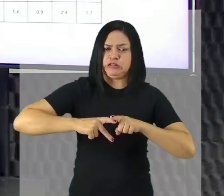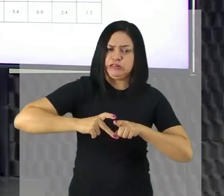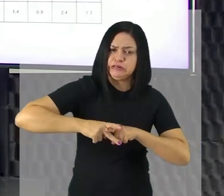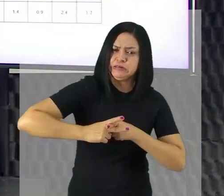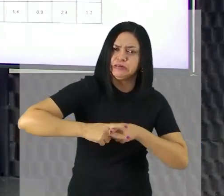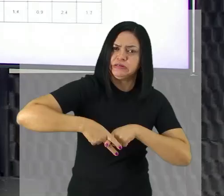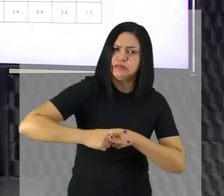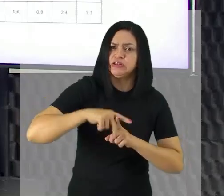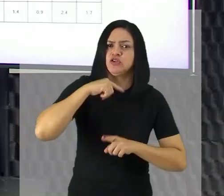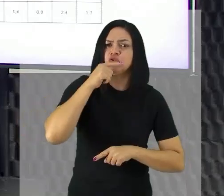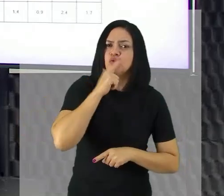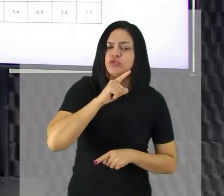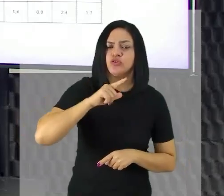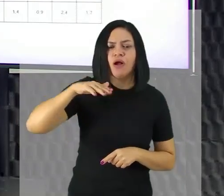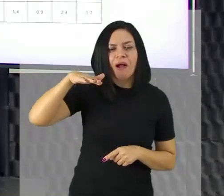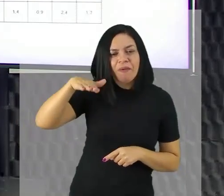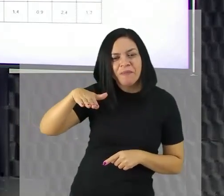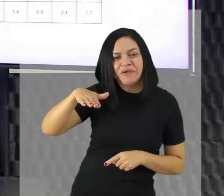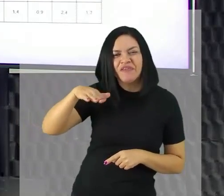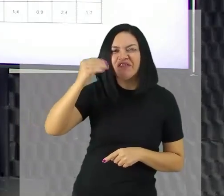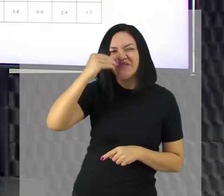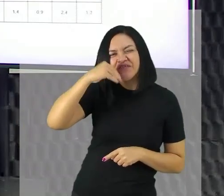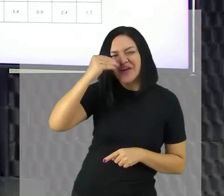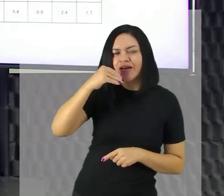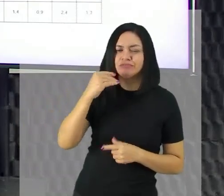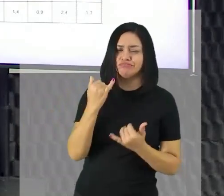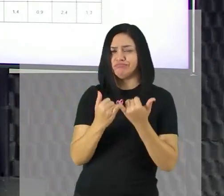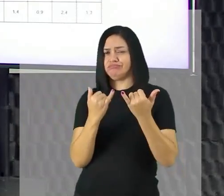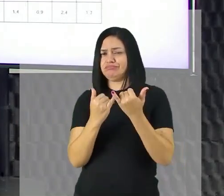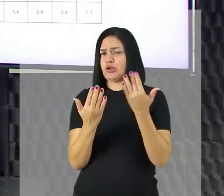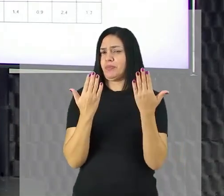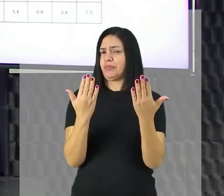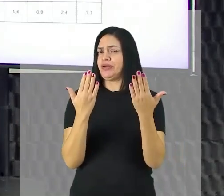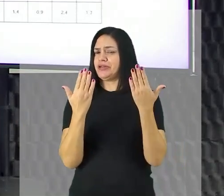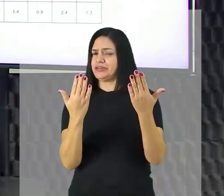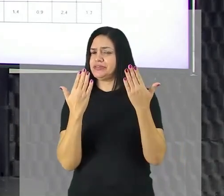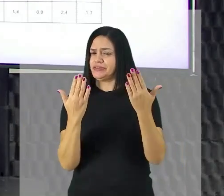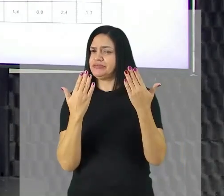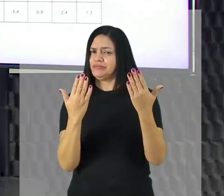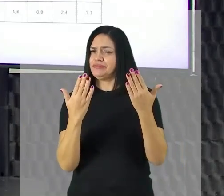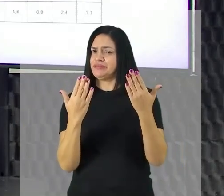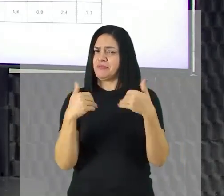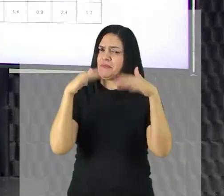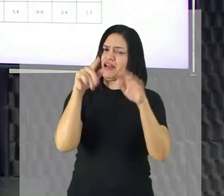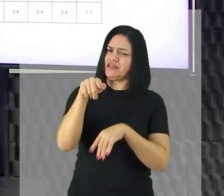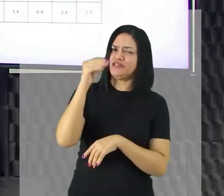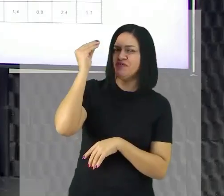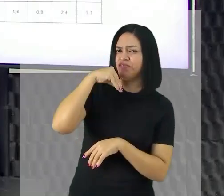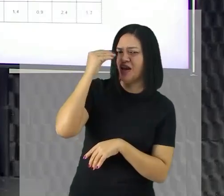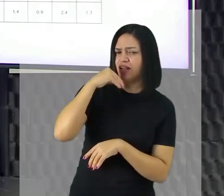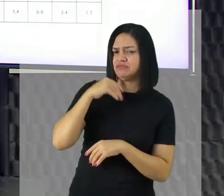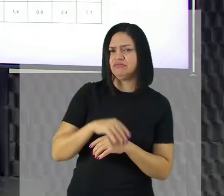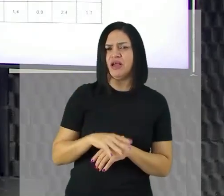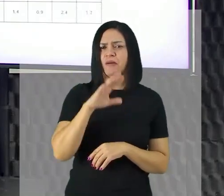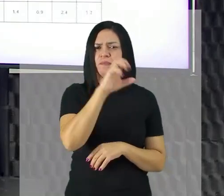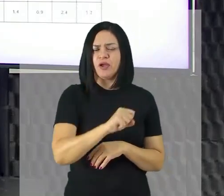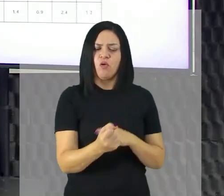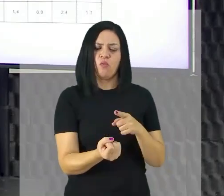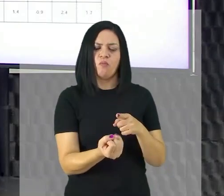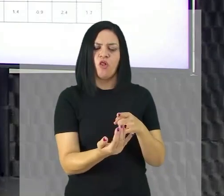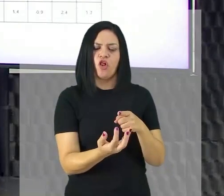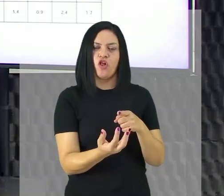o fraquinho, o menorzinho, né, que aparentemente ele sugeriu que seja mais fraco, pegou e